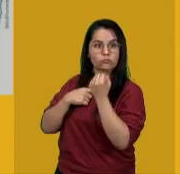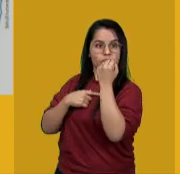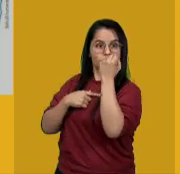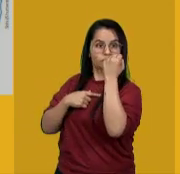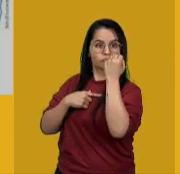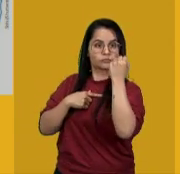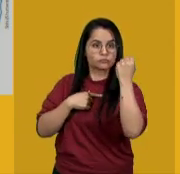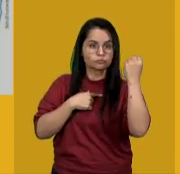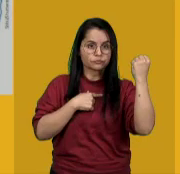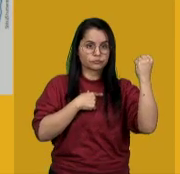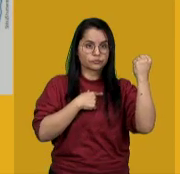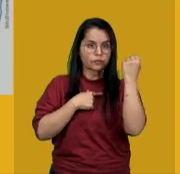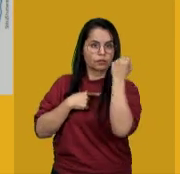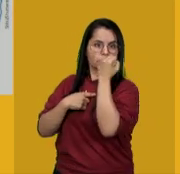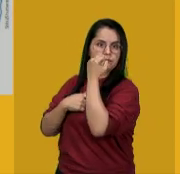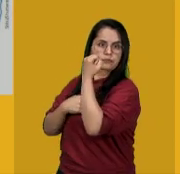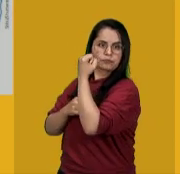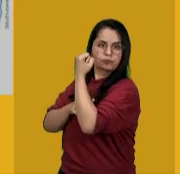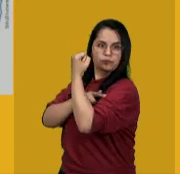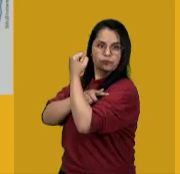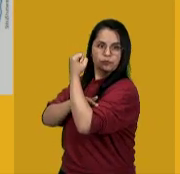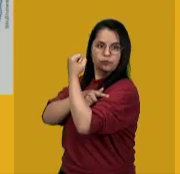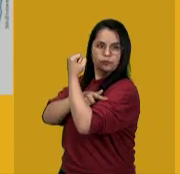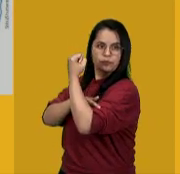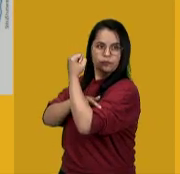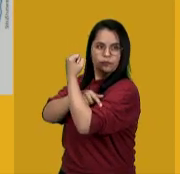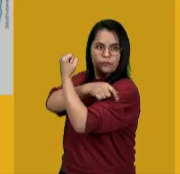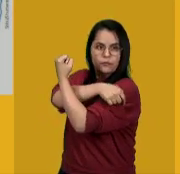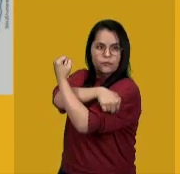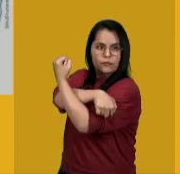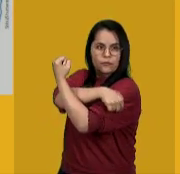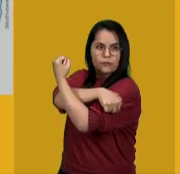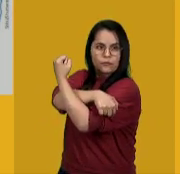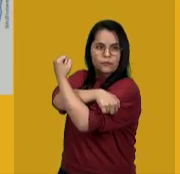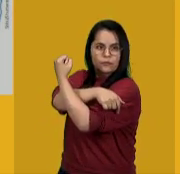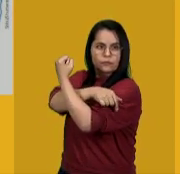tríceps e o bíceps.